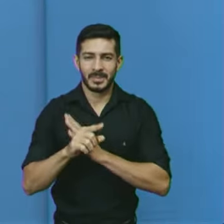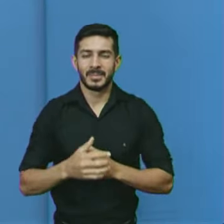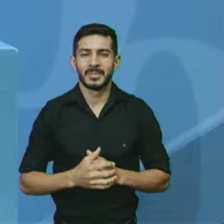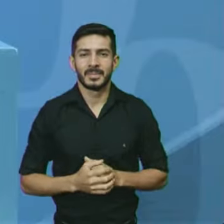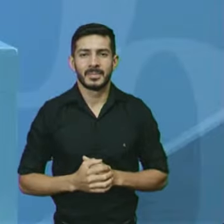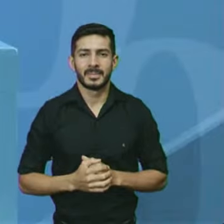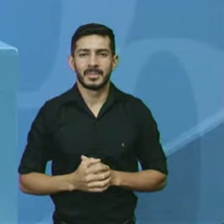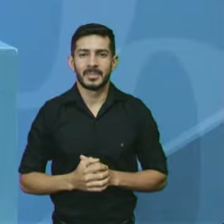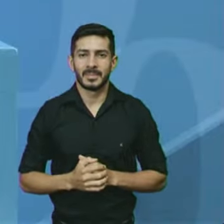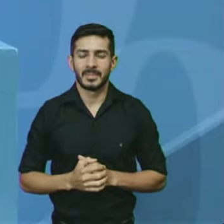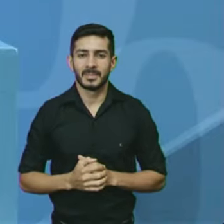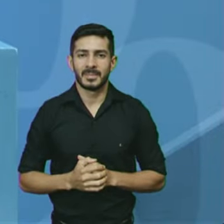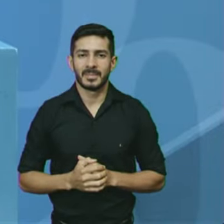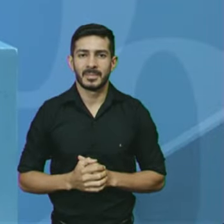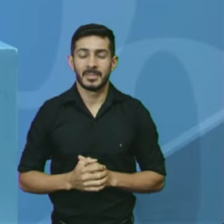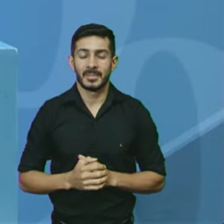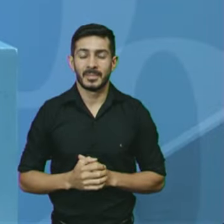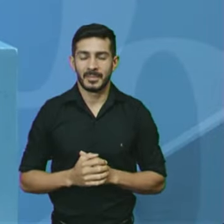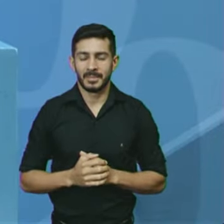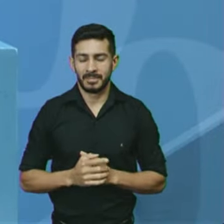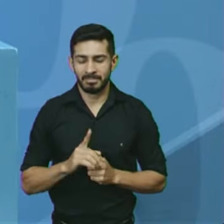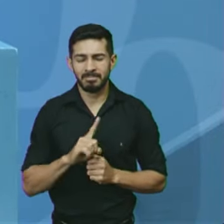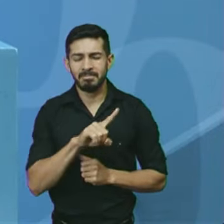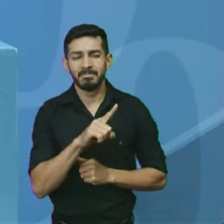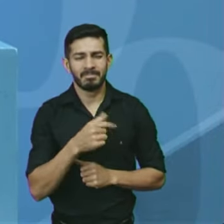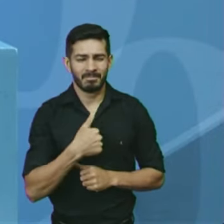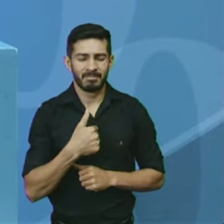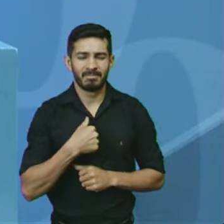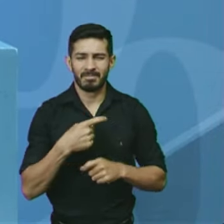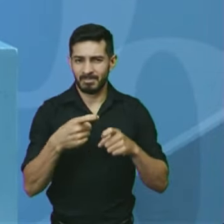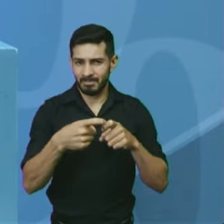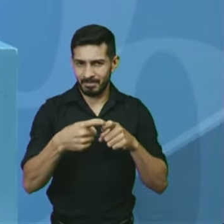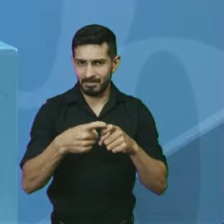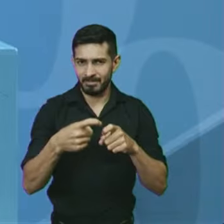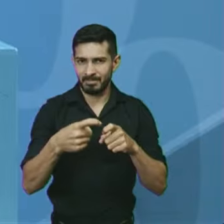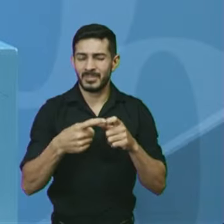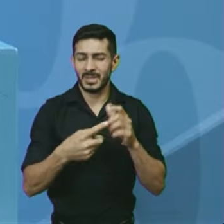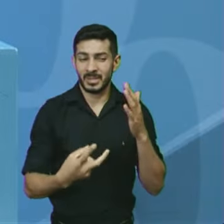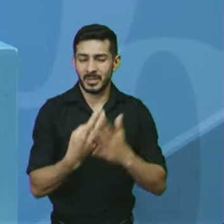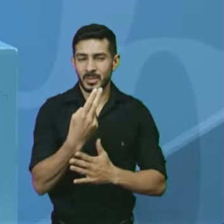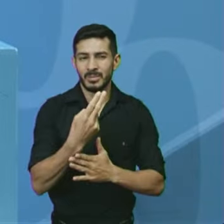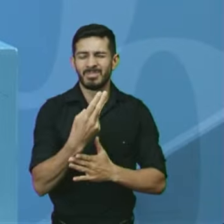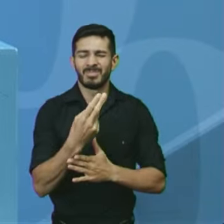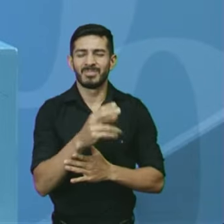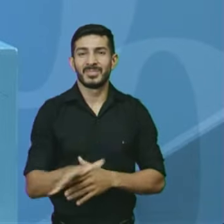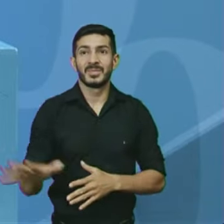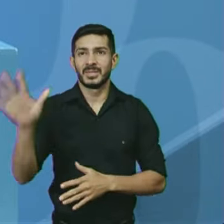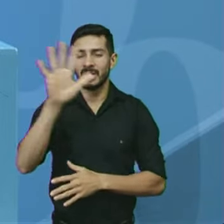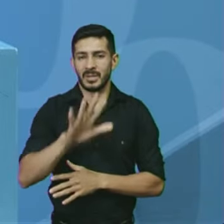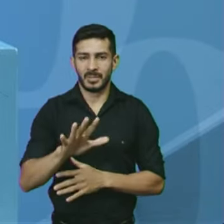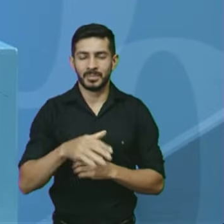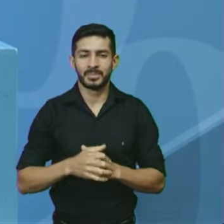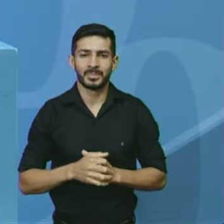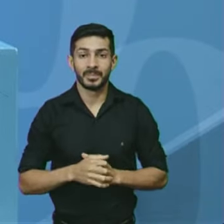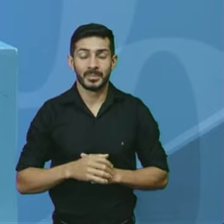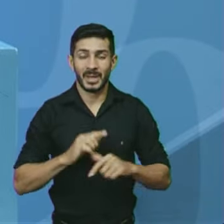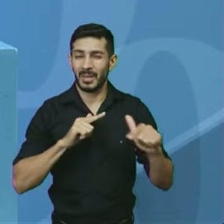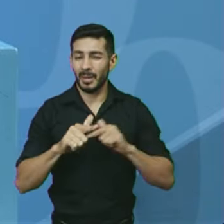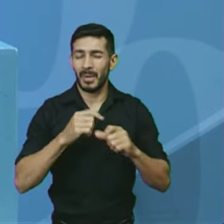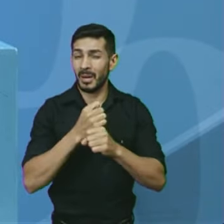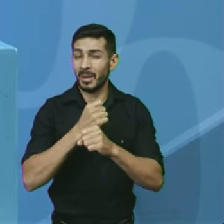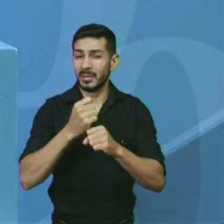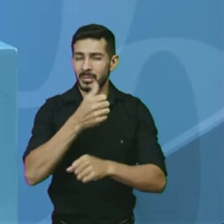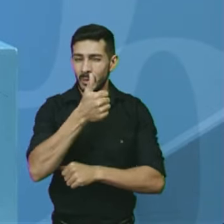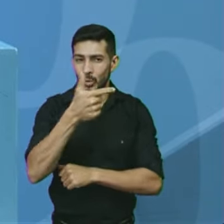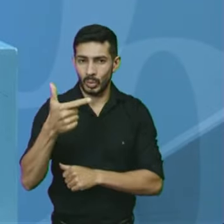a sua pergunta candidato eu como médico cirurgião Geraldo Eusébio há mais de 12 anos já